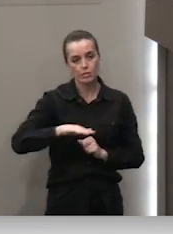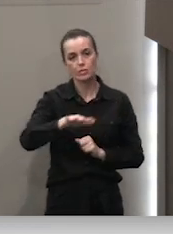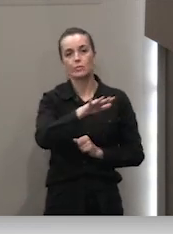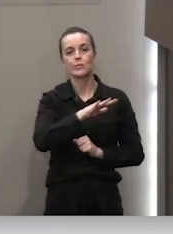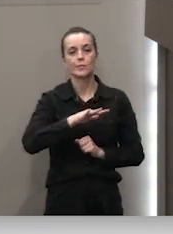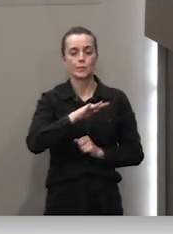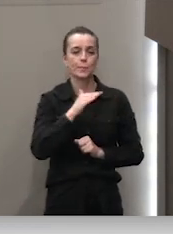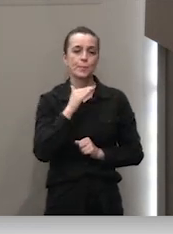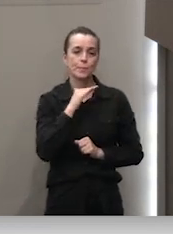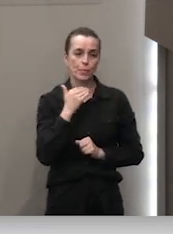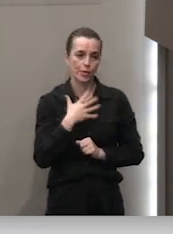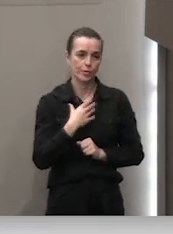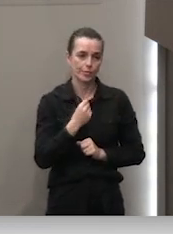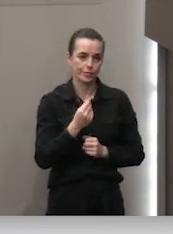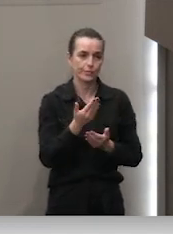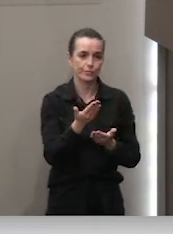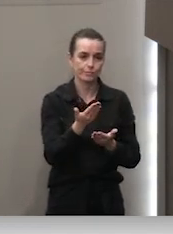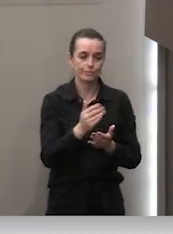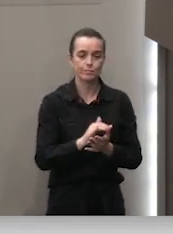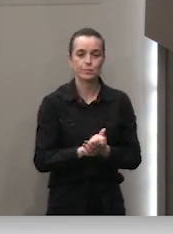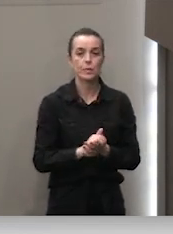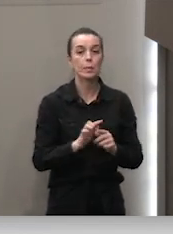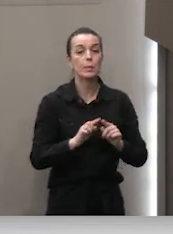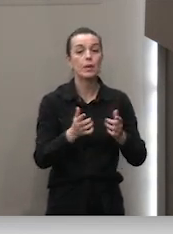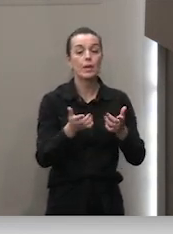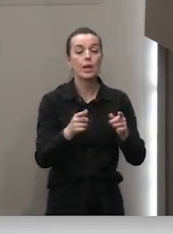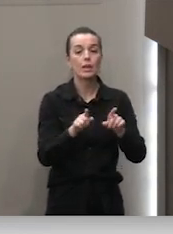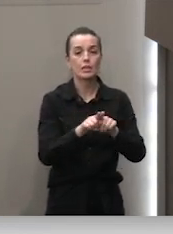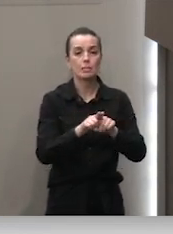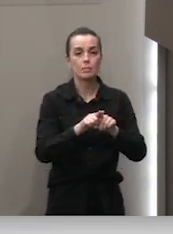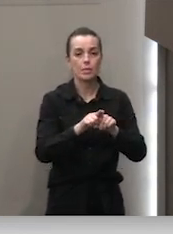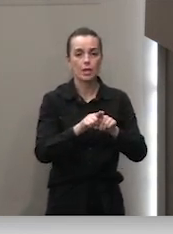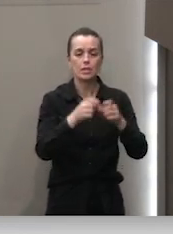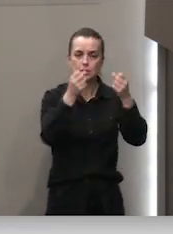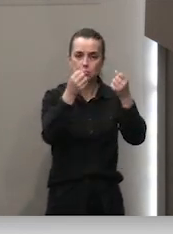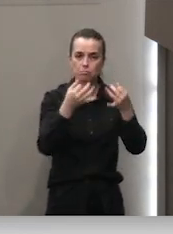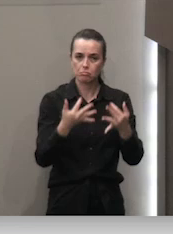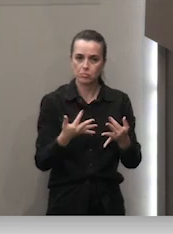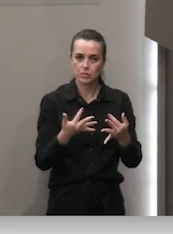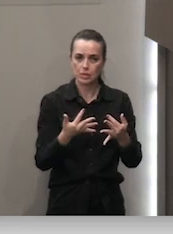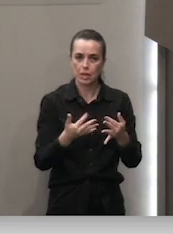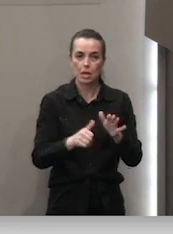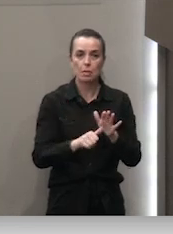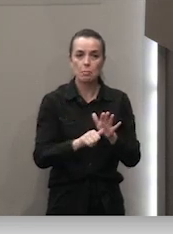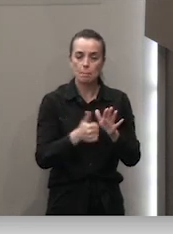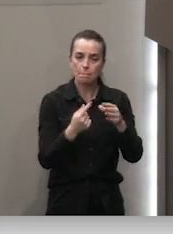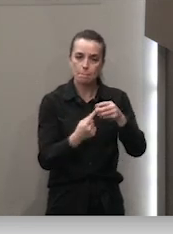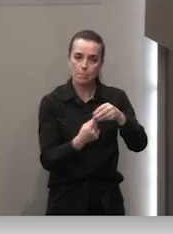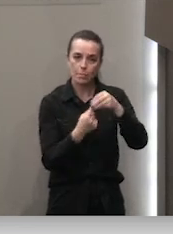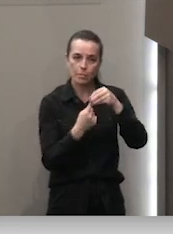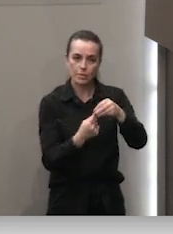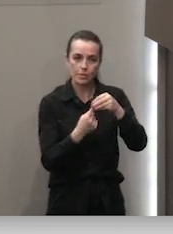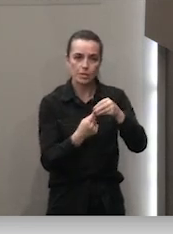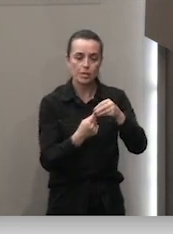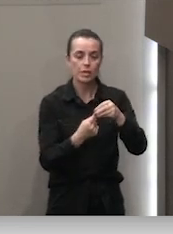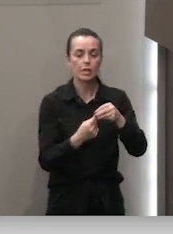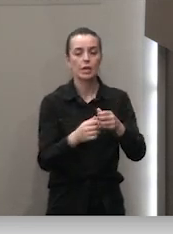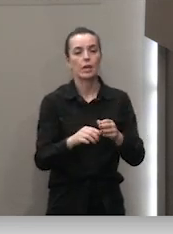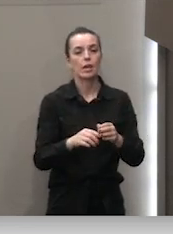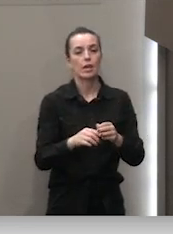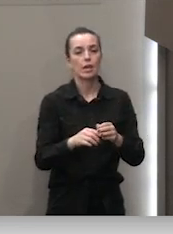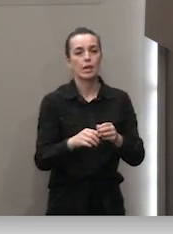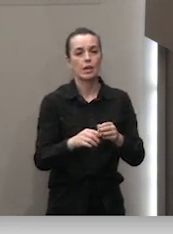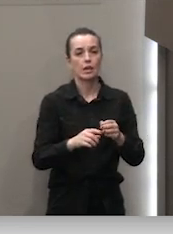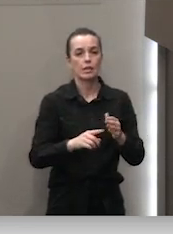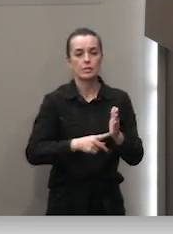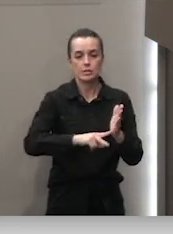Gustavo, mas eu quero fazer um esclarecimento primeiro aqui, principalmente para o Sindicato Médico do Rio Grande do Sul, para o Simers, que nos mandou